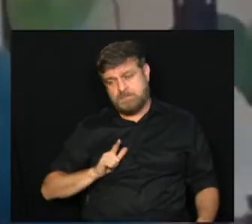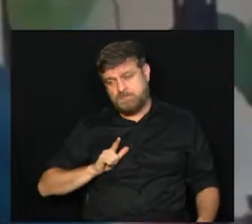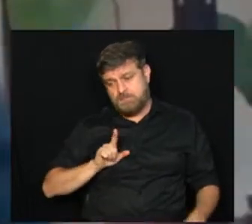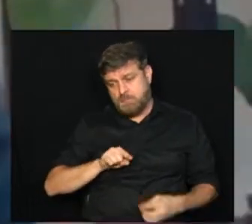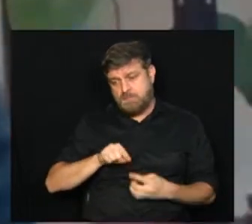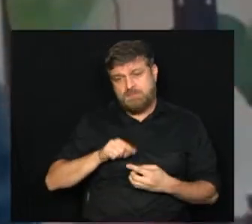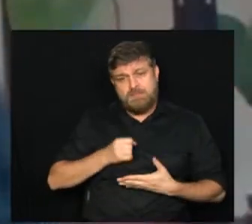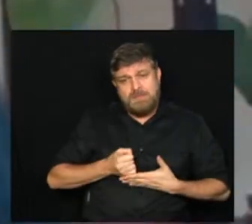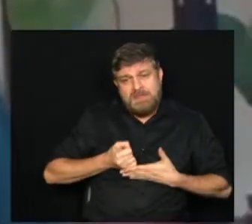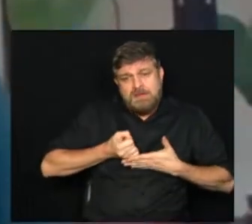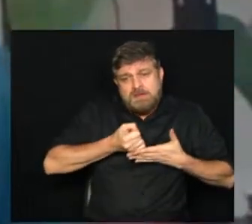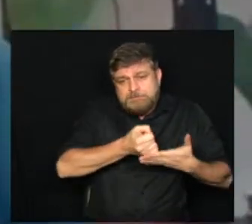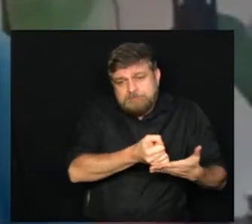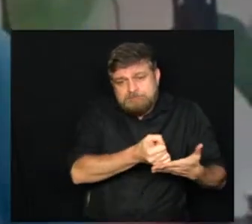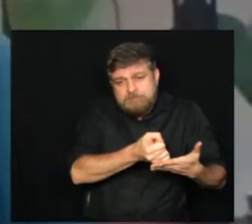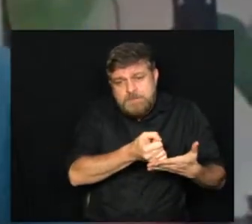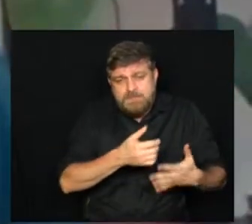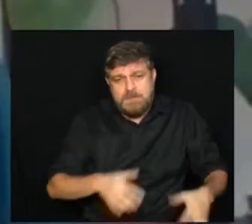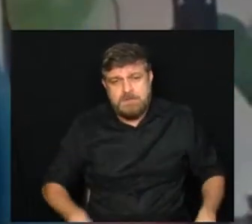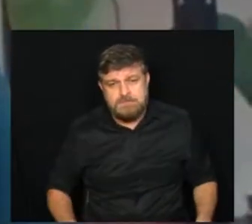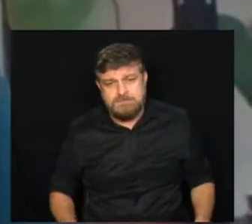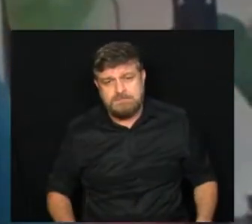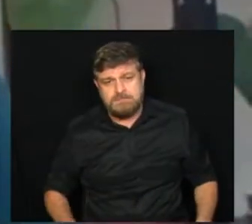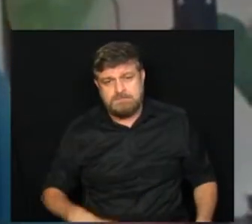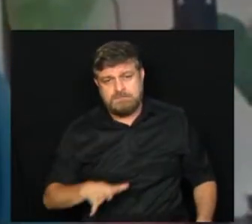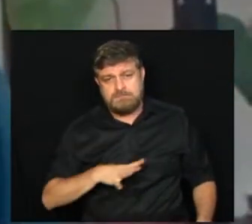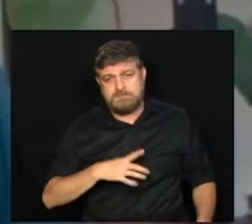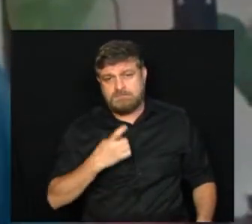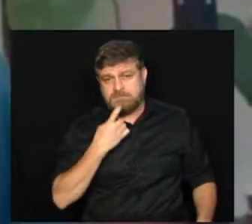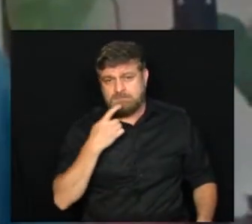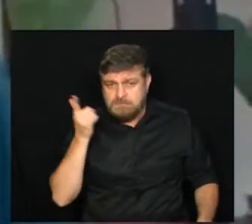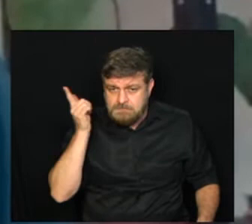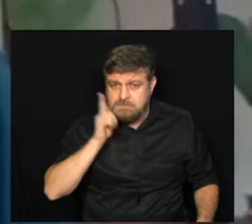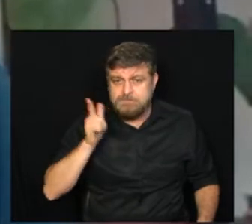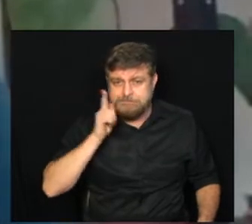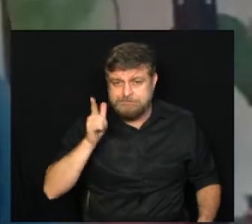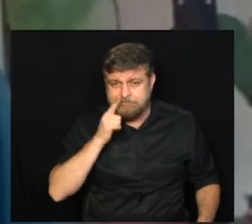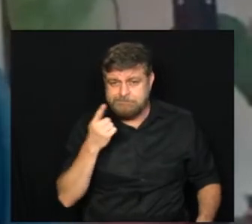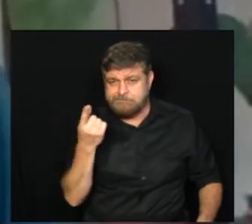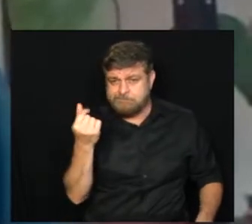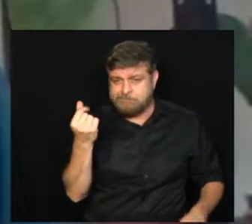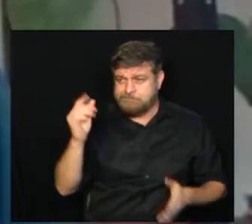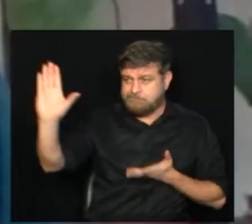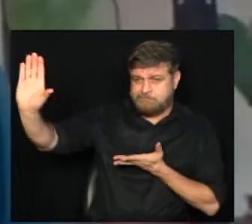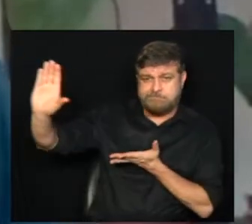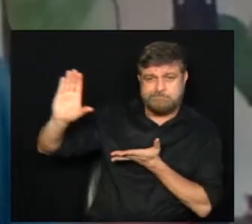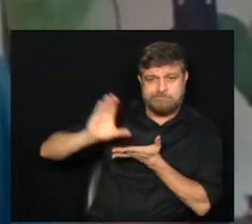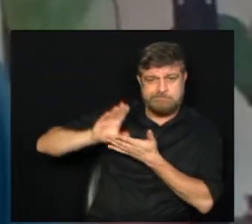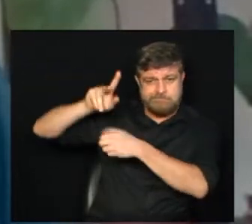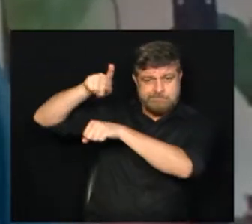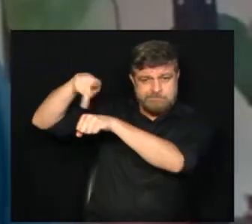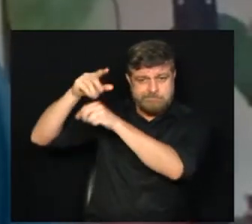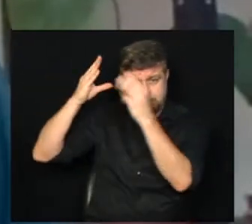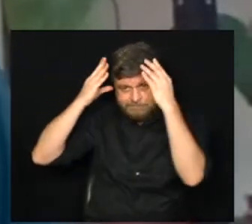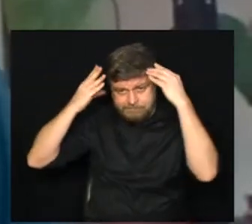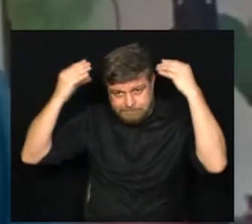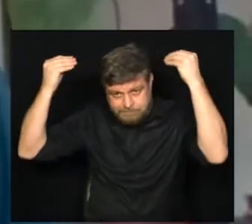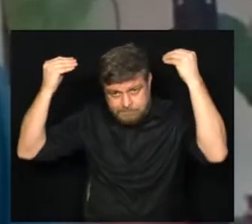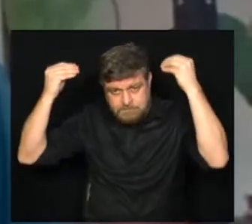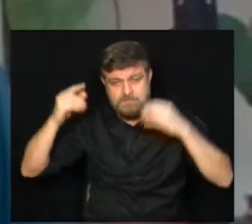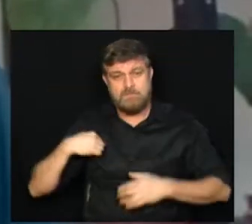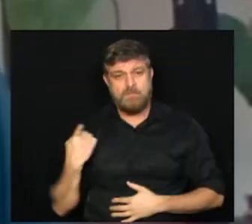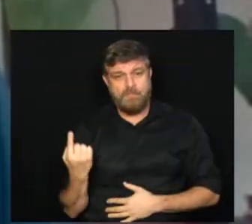ajudar que a cidade receba esse recurso, né? Então, além daqueles que